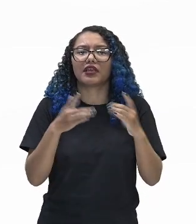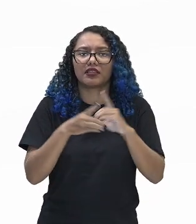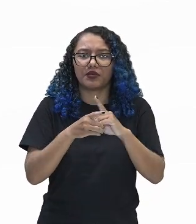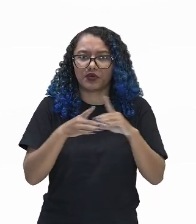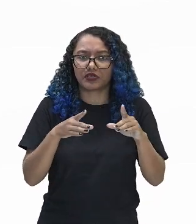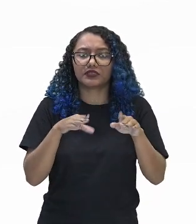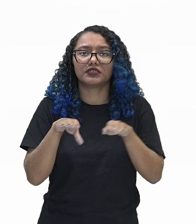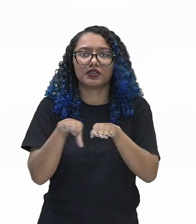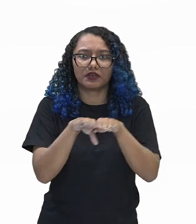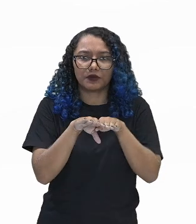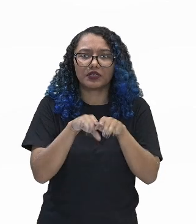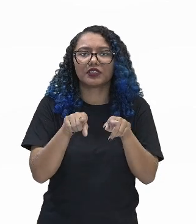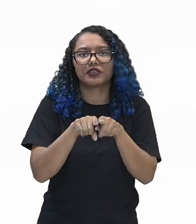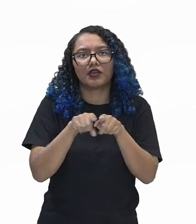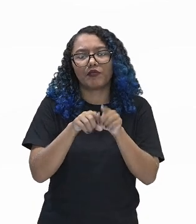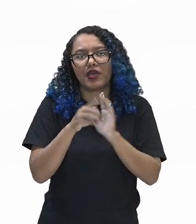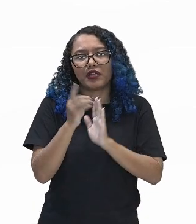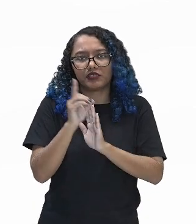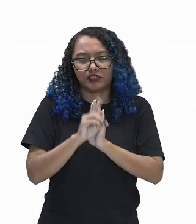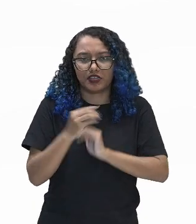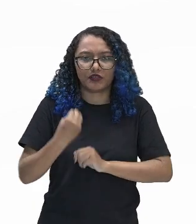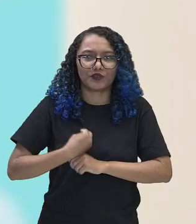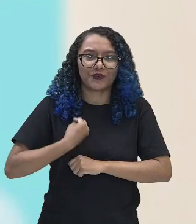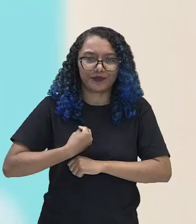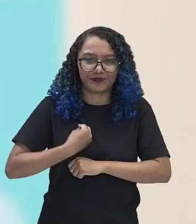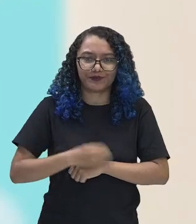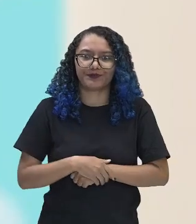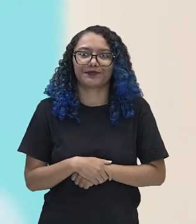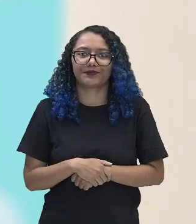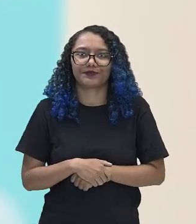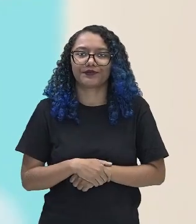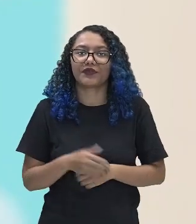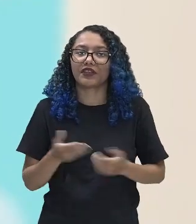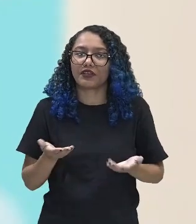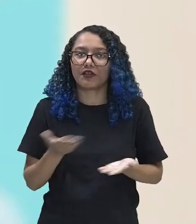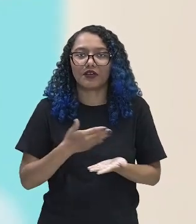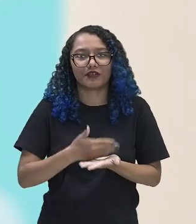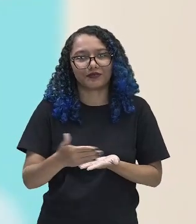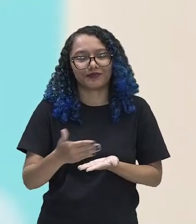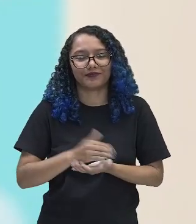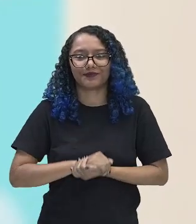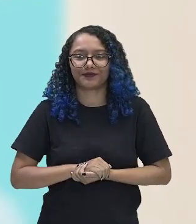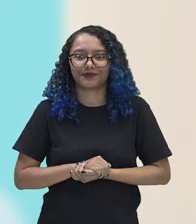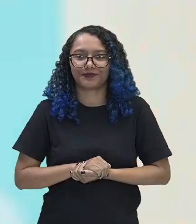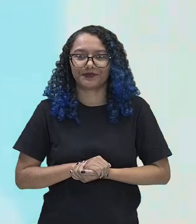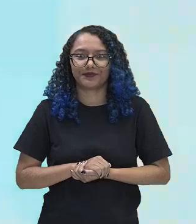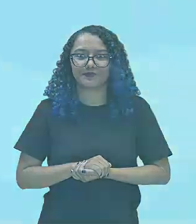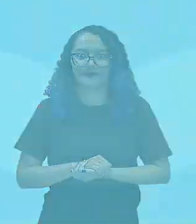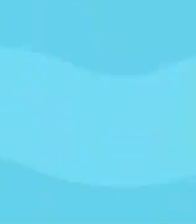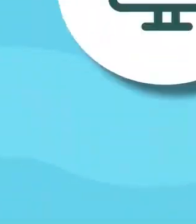democracia, na igualdade e nos direitos humanos. Então, vamos à nossa aula?